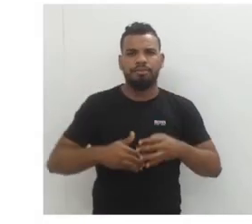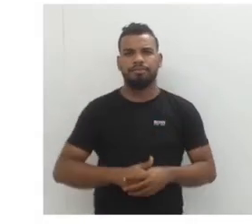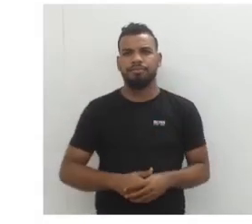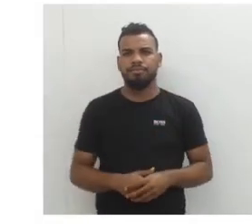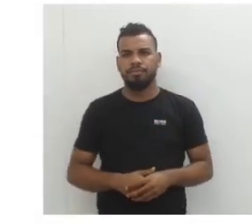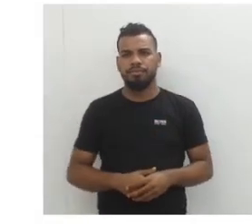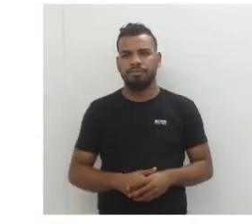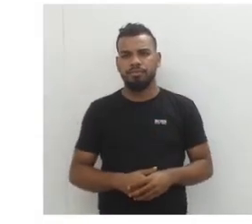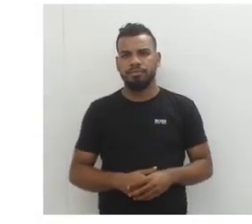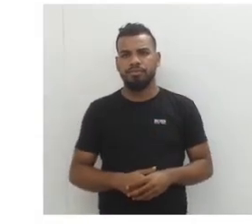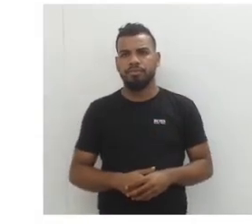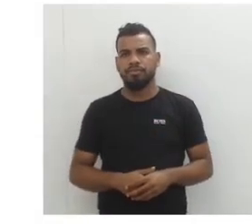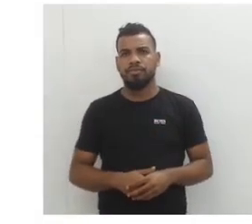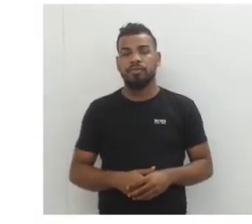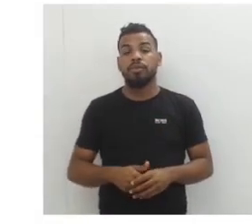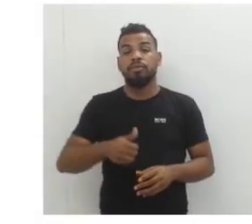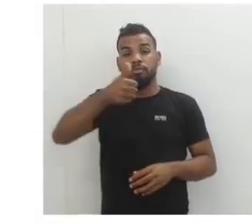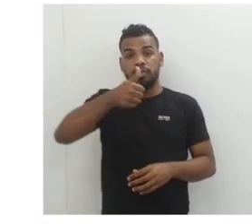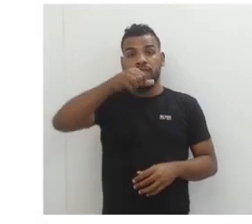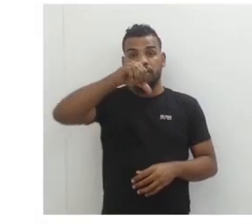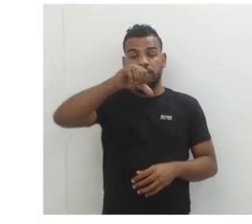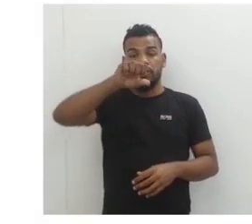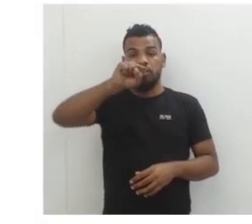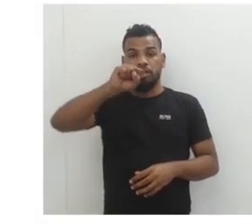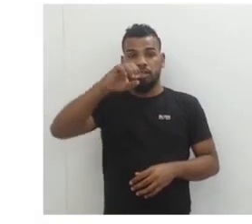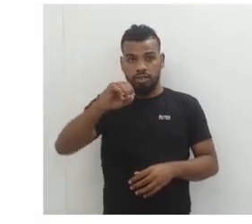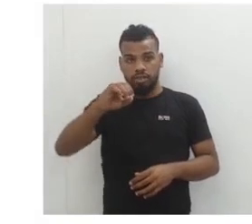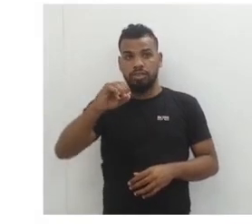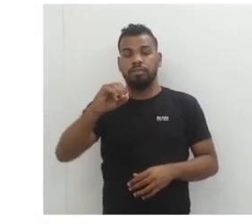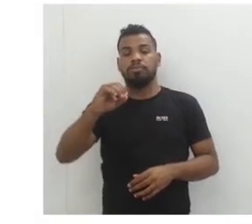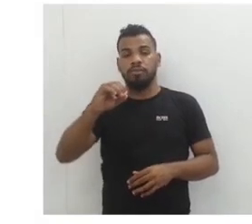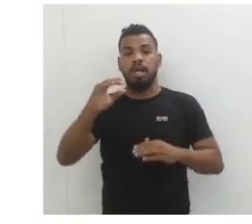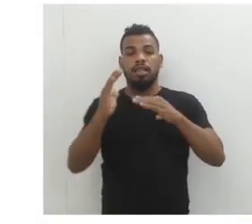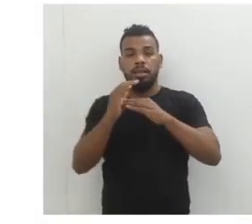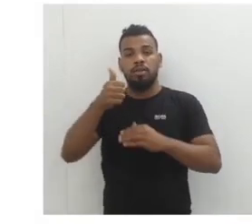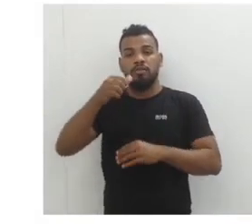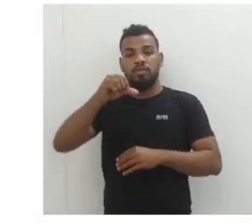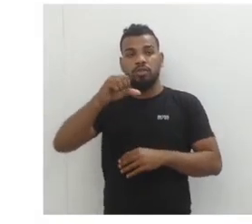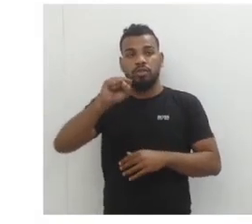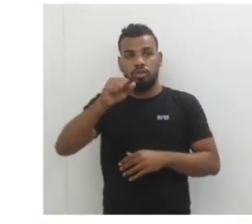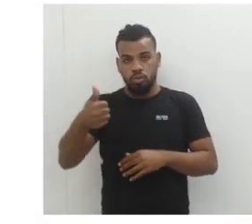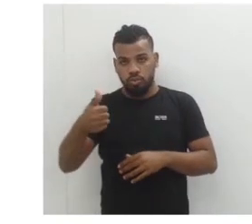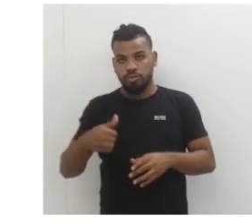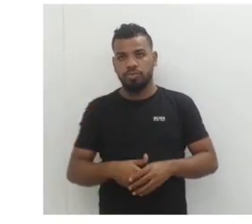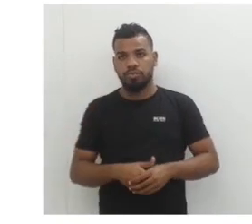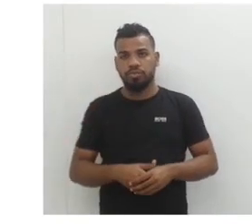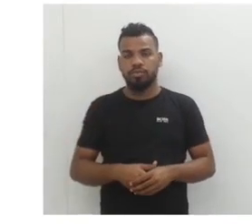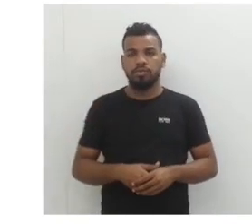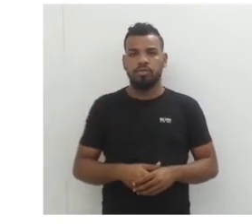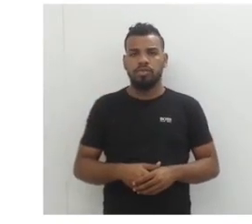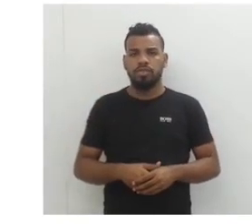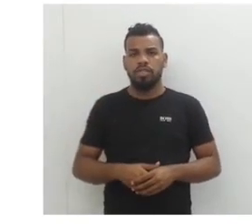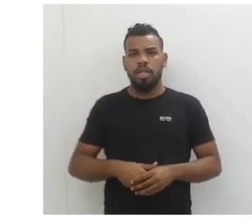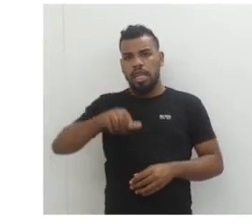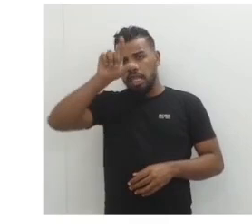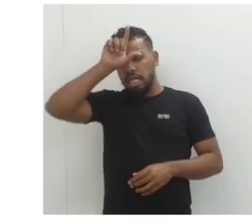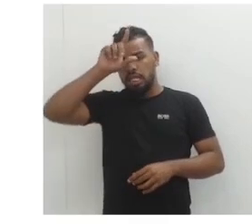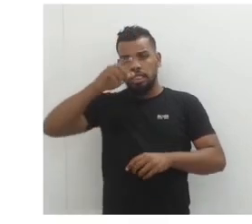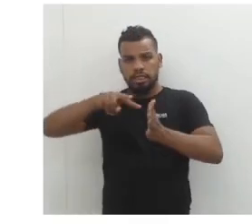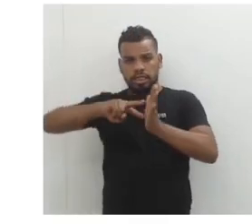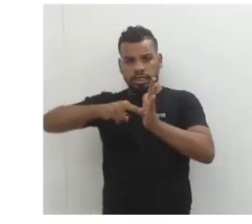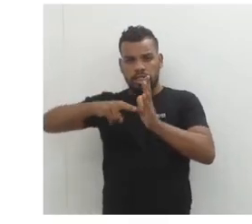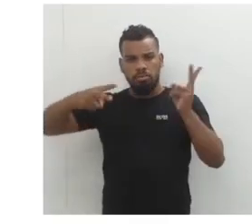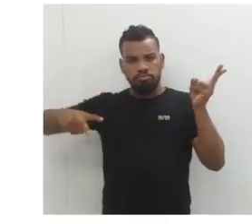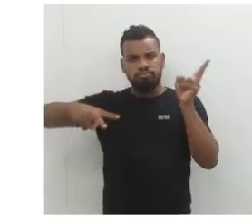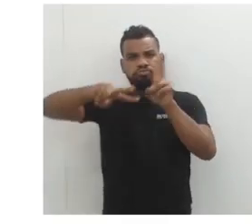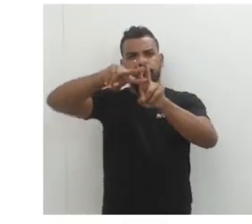De 1980 até 1981, prisões de líderes sindicais da